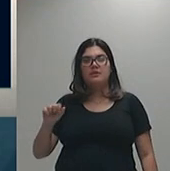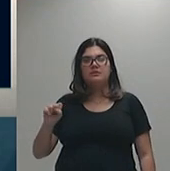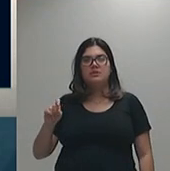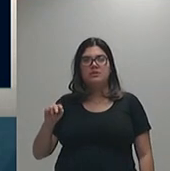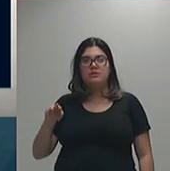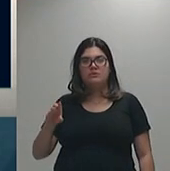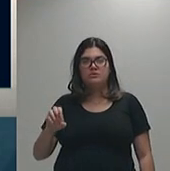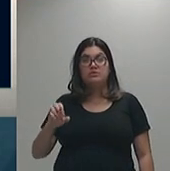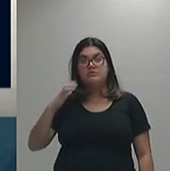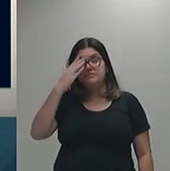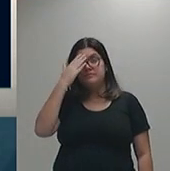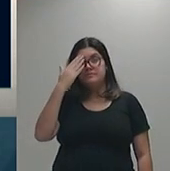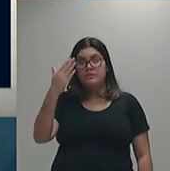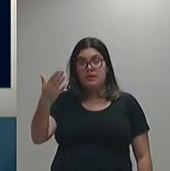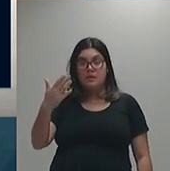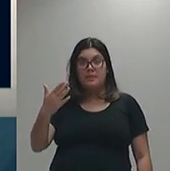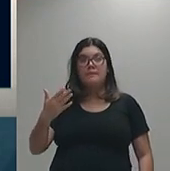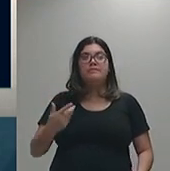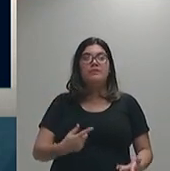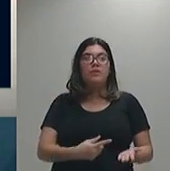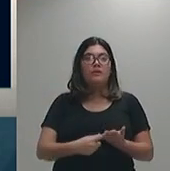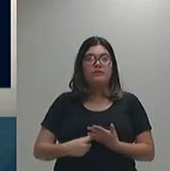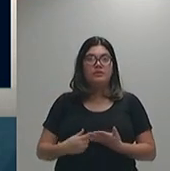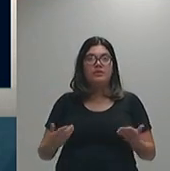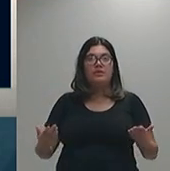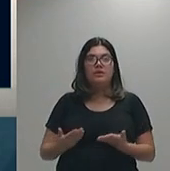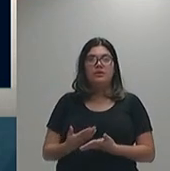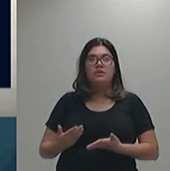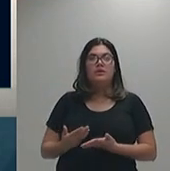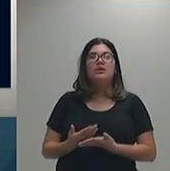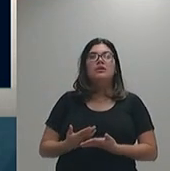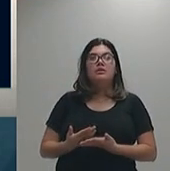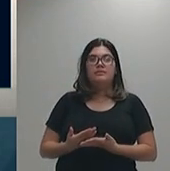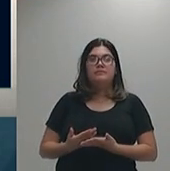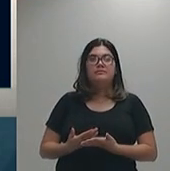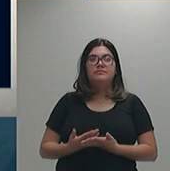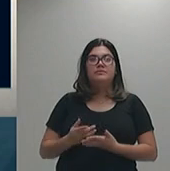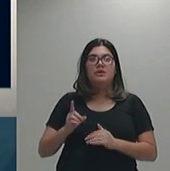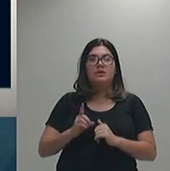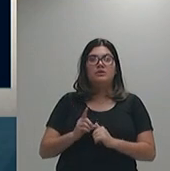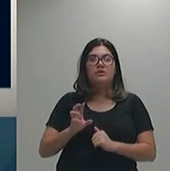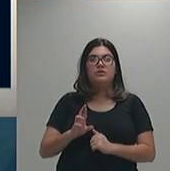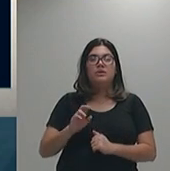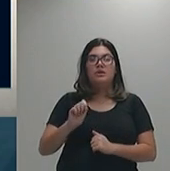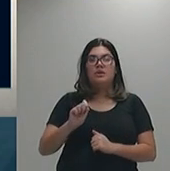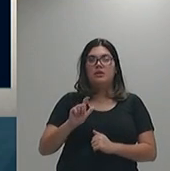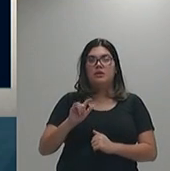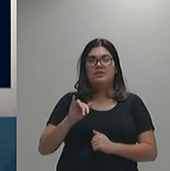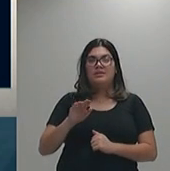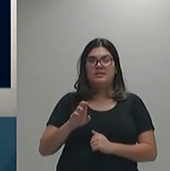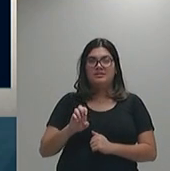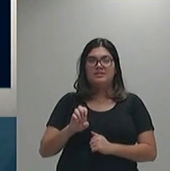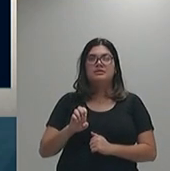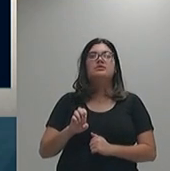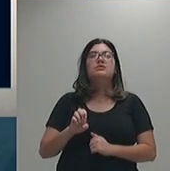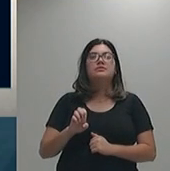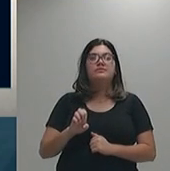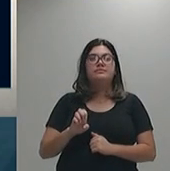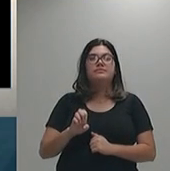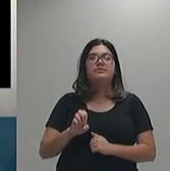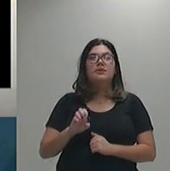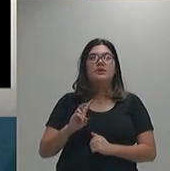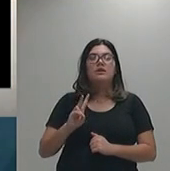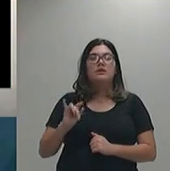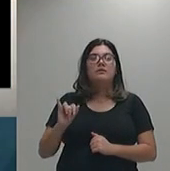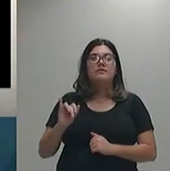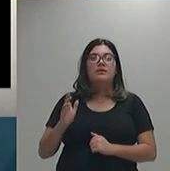então convida a Tribuna agora a doutora Alice e o voronov que falará pela